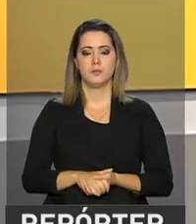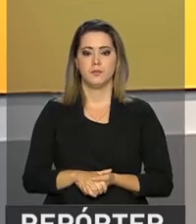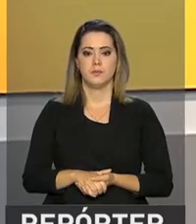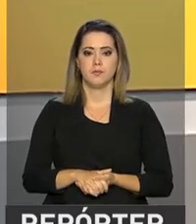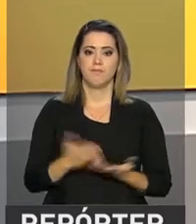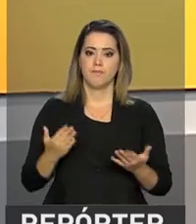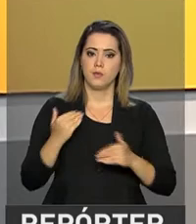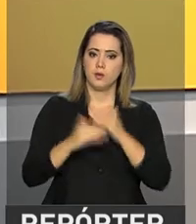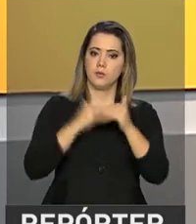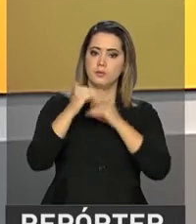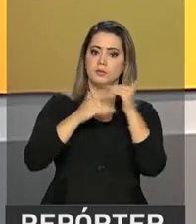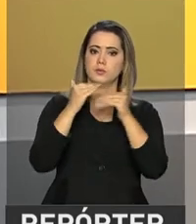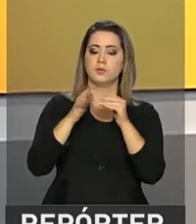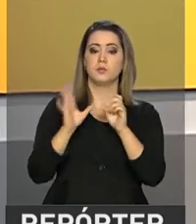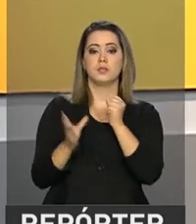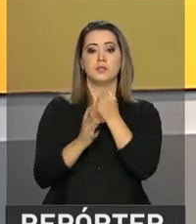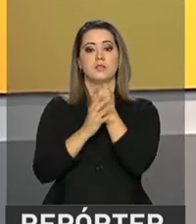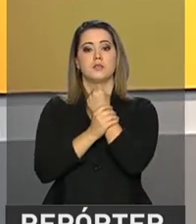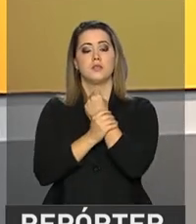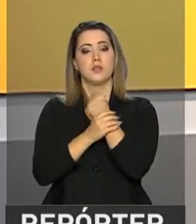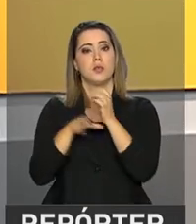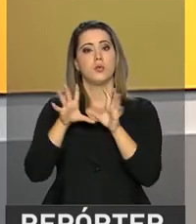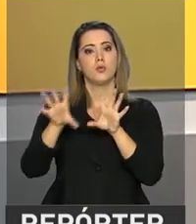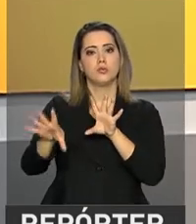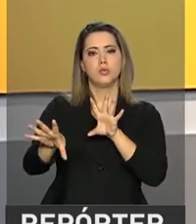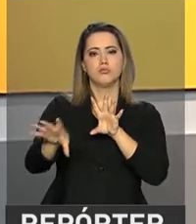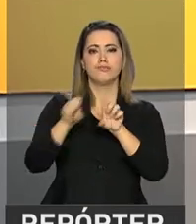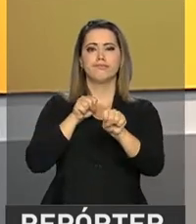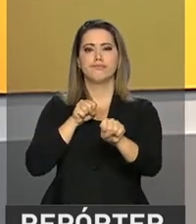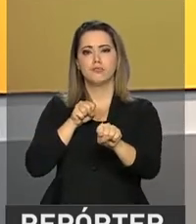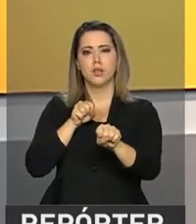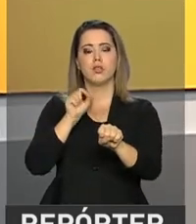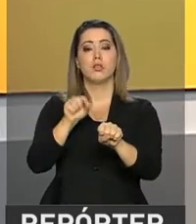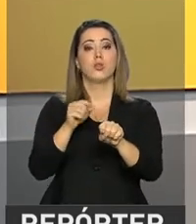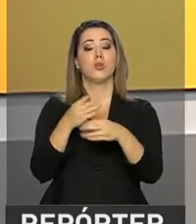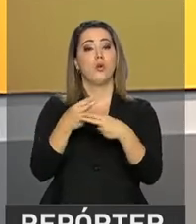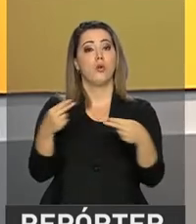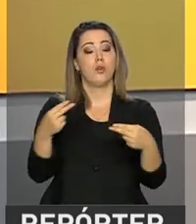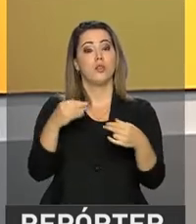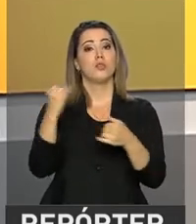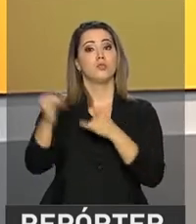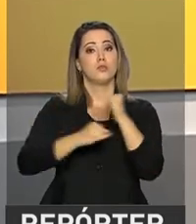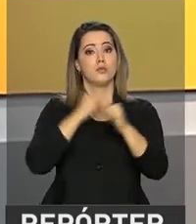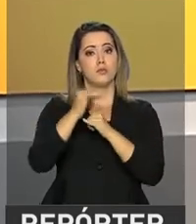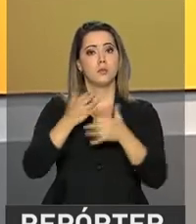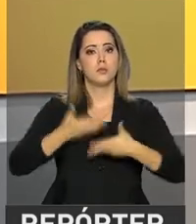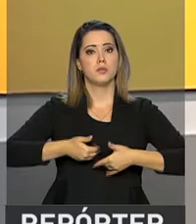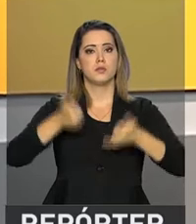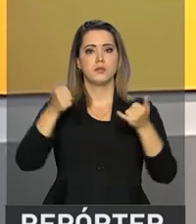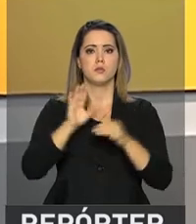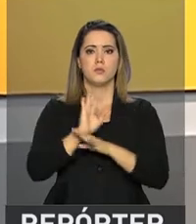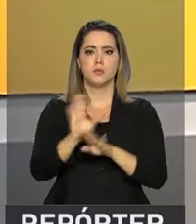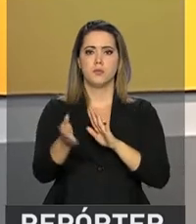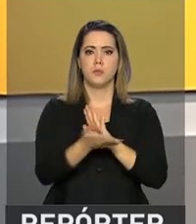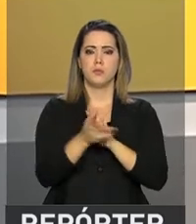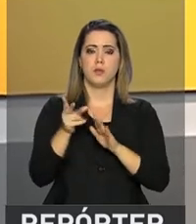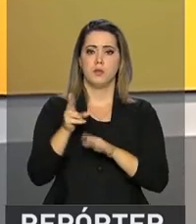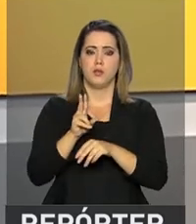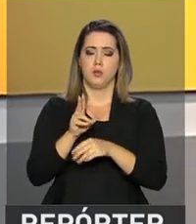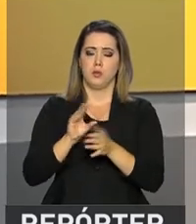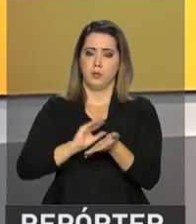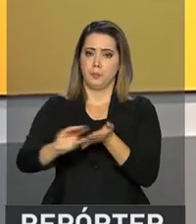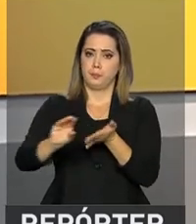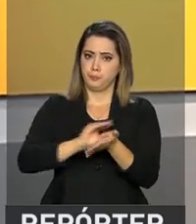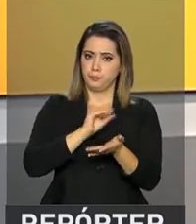aumentar a segurança na transmissão de dados e otimizar recursos essas são as metas de um termo de cooperação assinado pelo